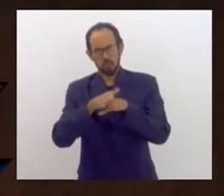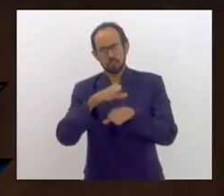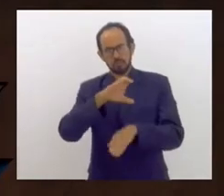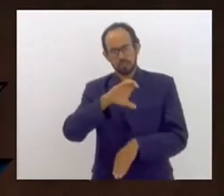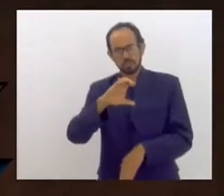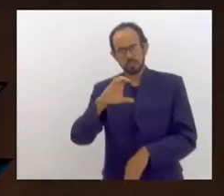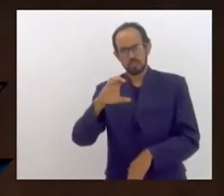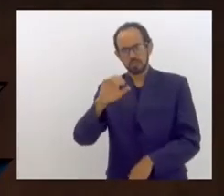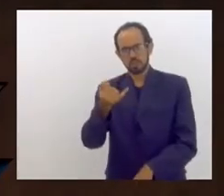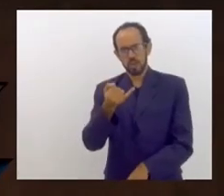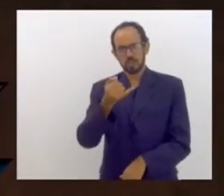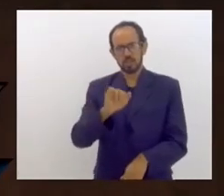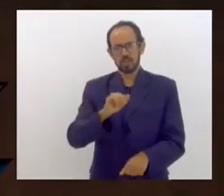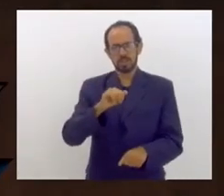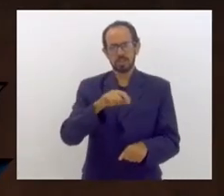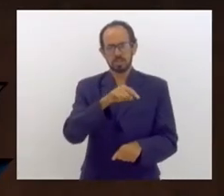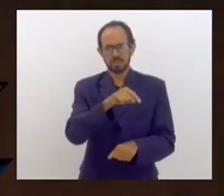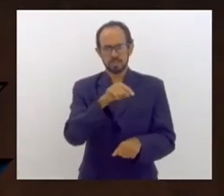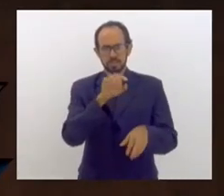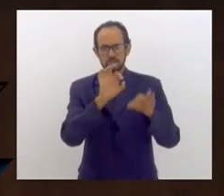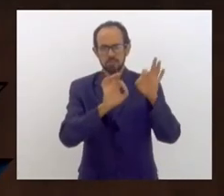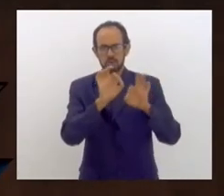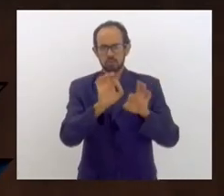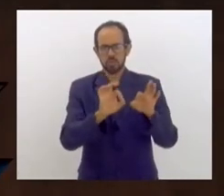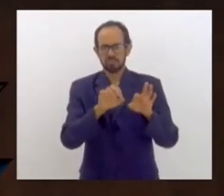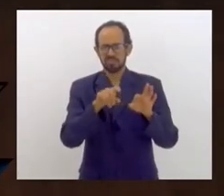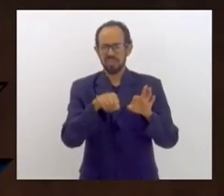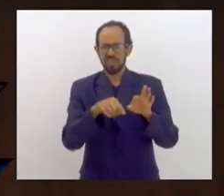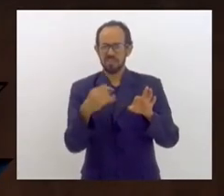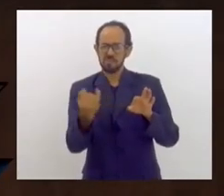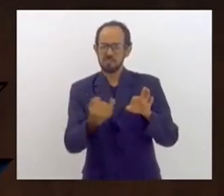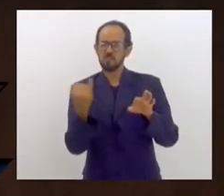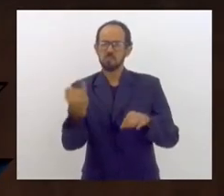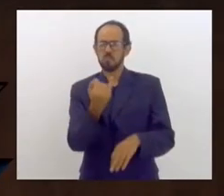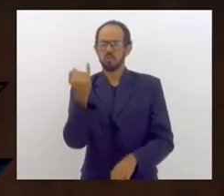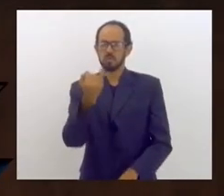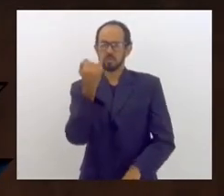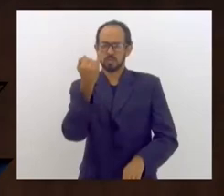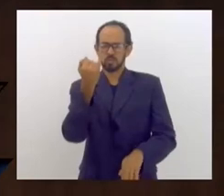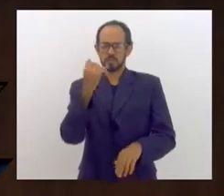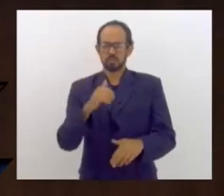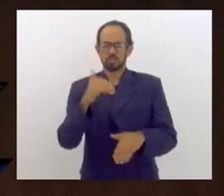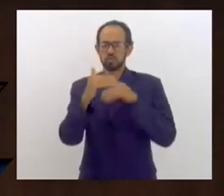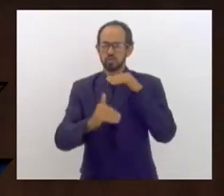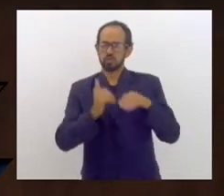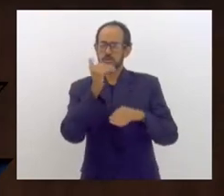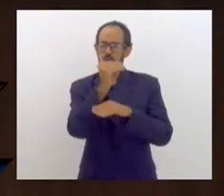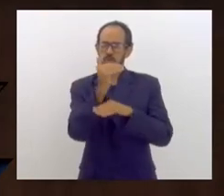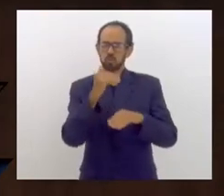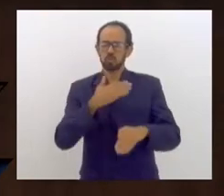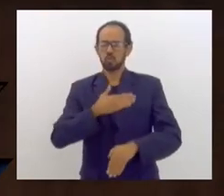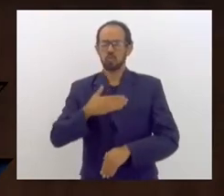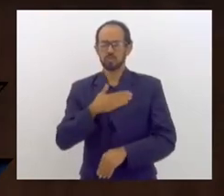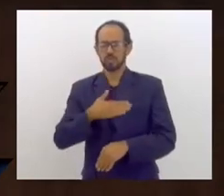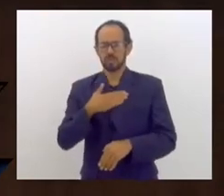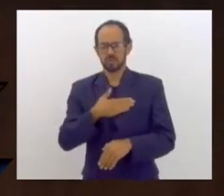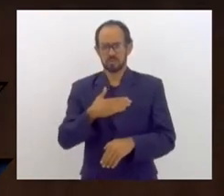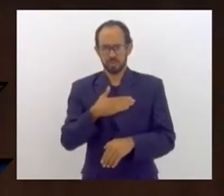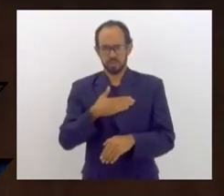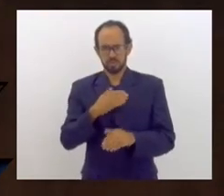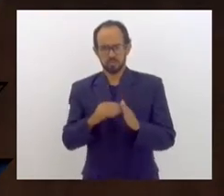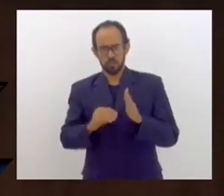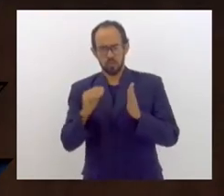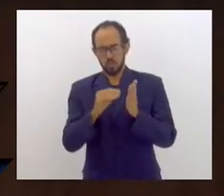CCJ, esse projeto é de extrema relevância, né? Sobretudo, eu quero fazer aqui uma